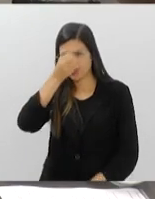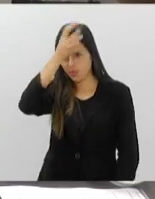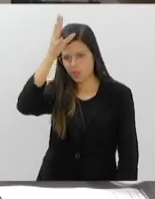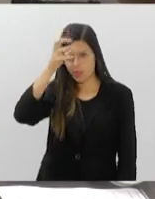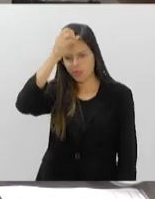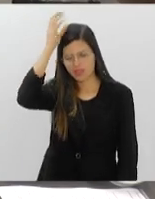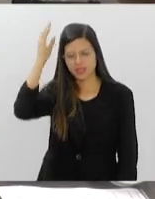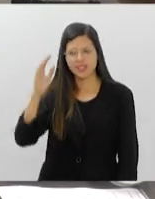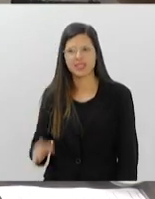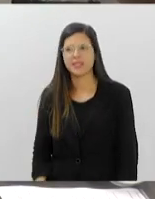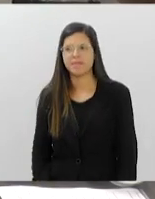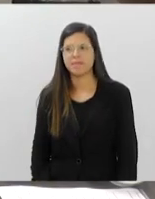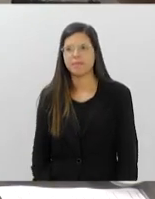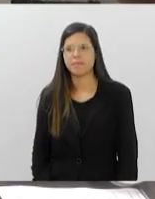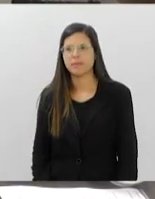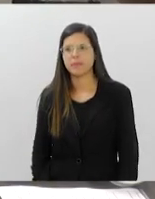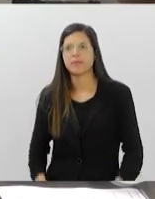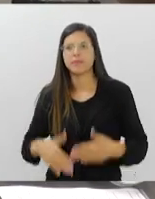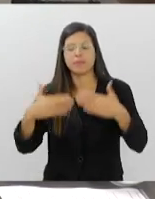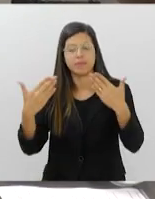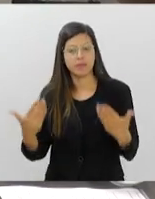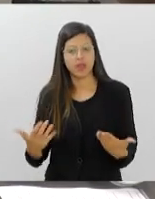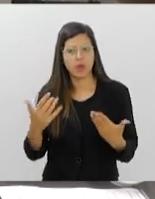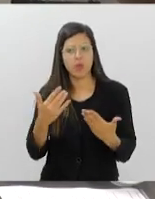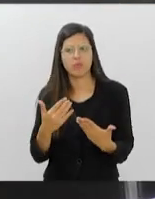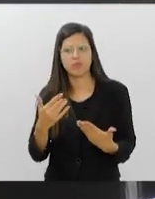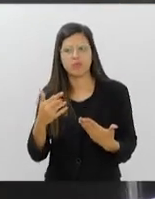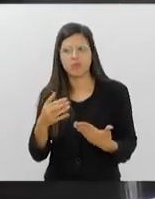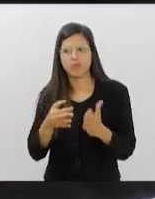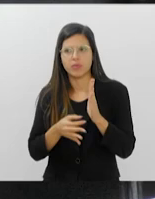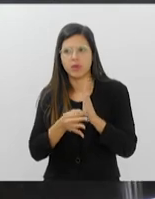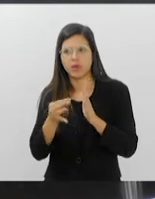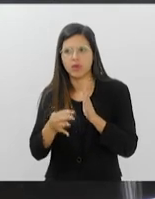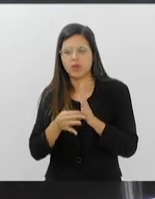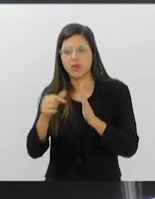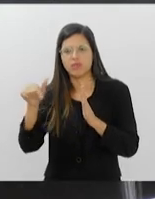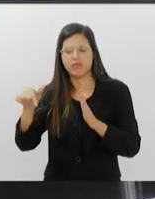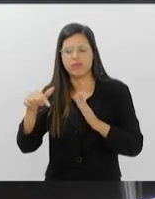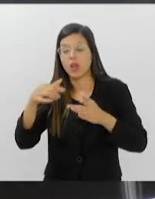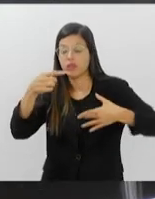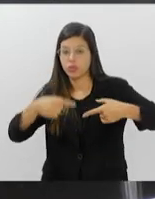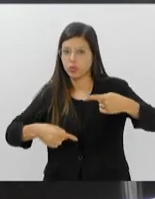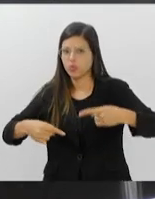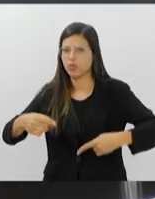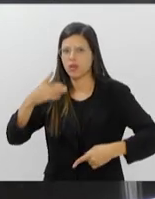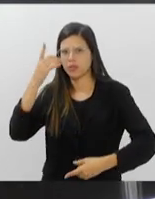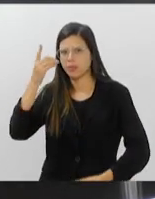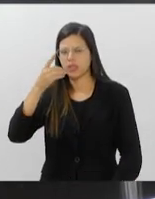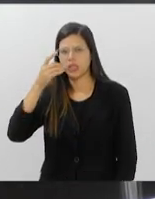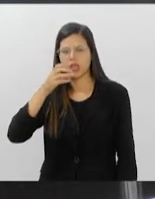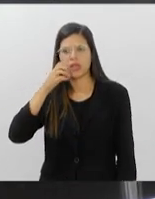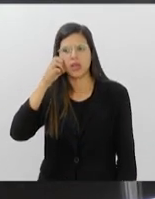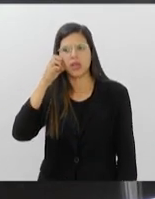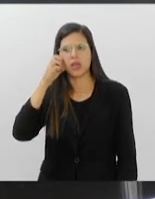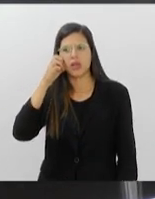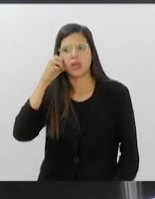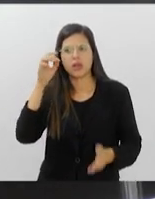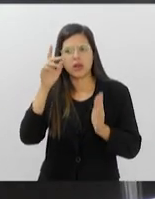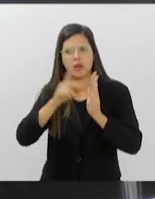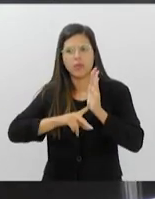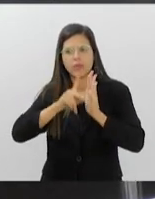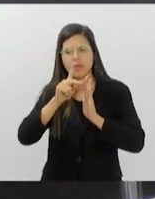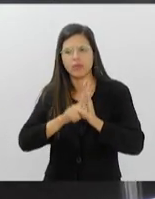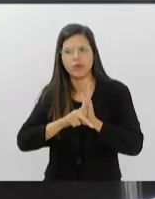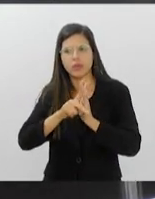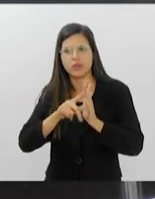ouvindo o parecer, a discussão da deputada Élica, o projeto que ela acabou